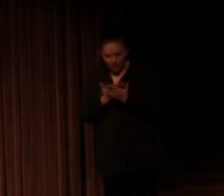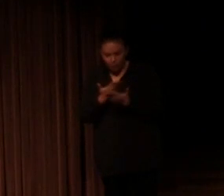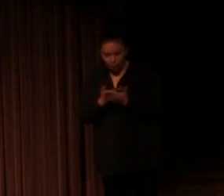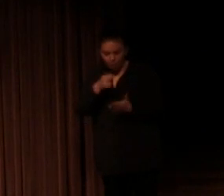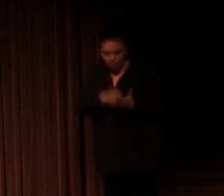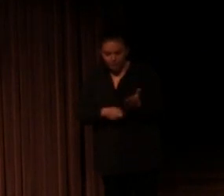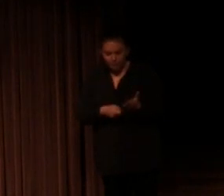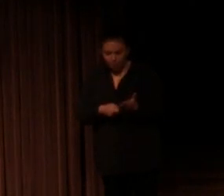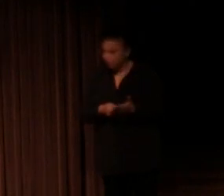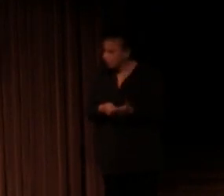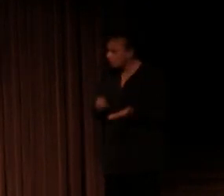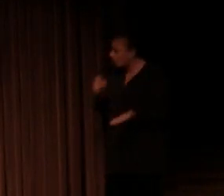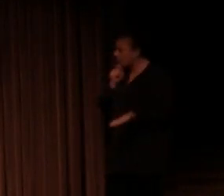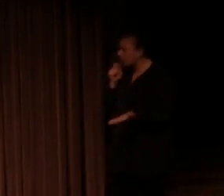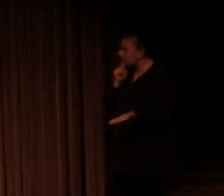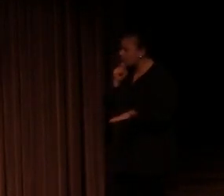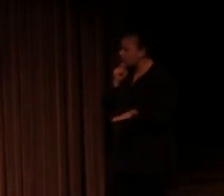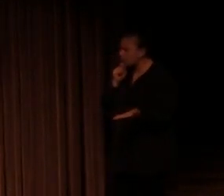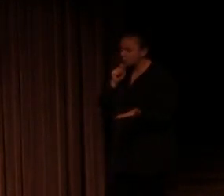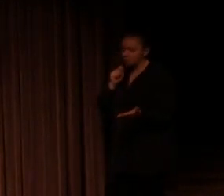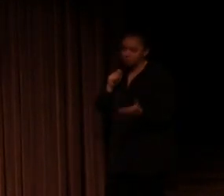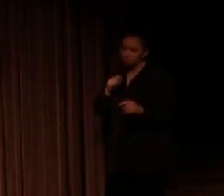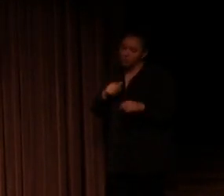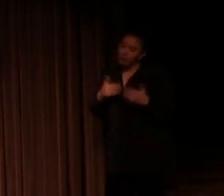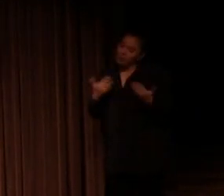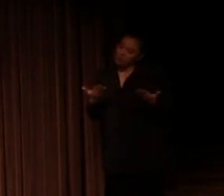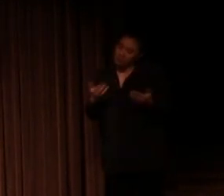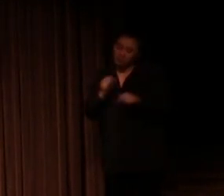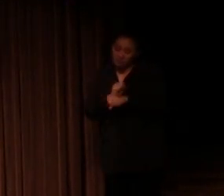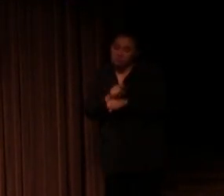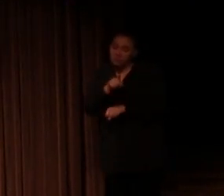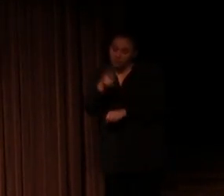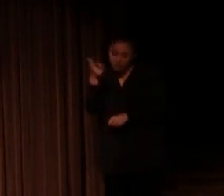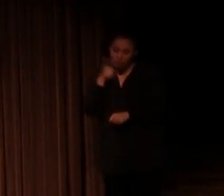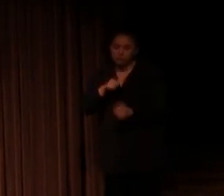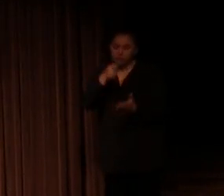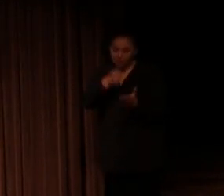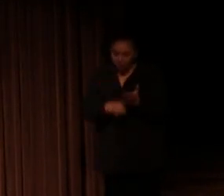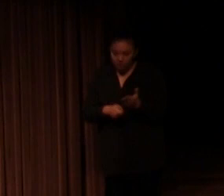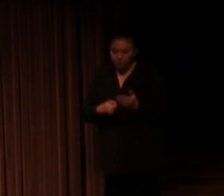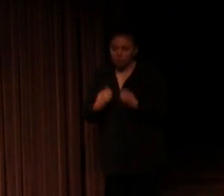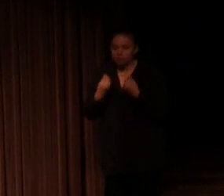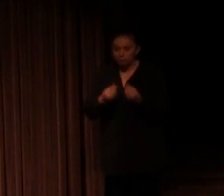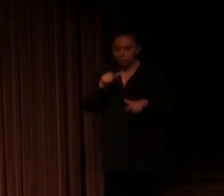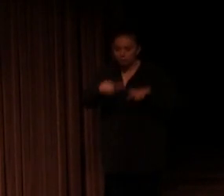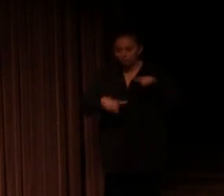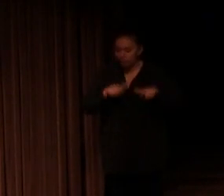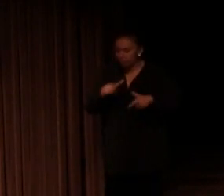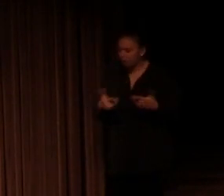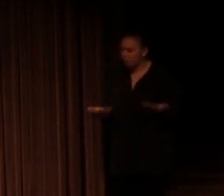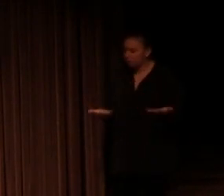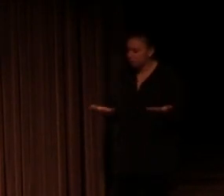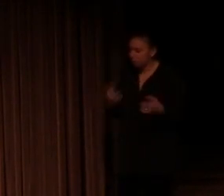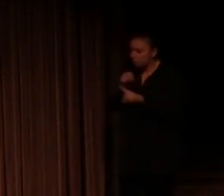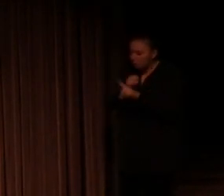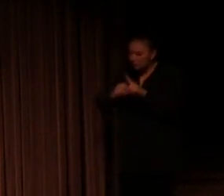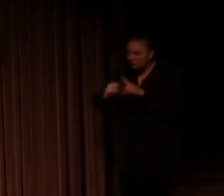vagas e me procura que eu vou te garantiu emprego como é que a gente vai dizer que essa sociedade hipócrita